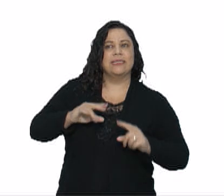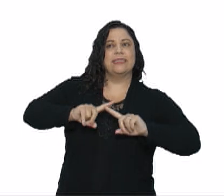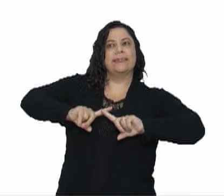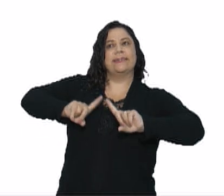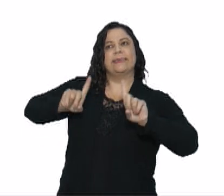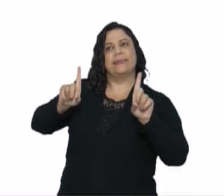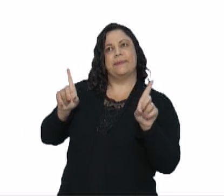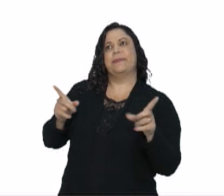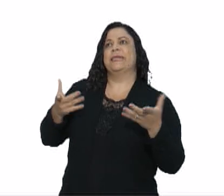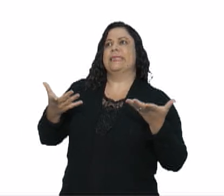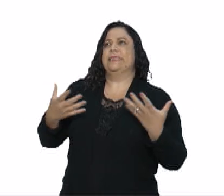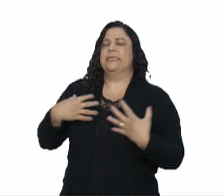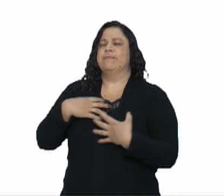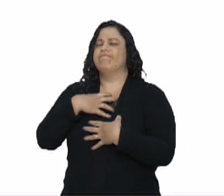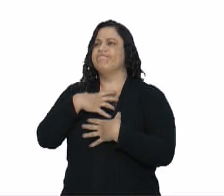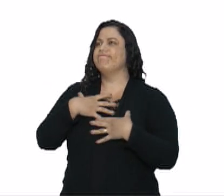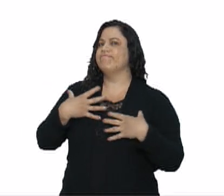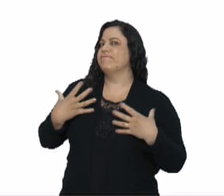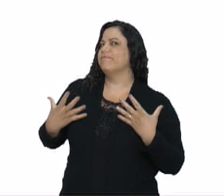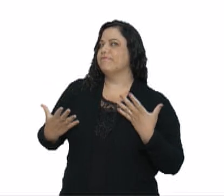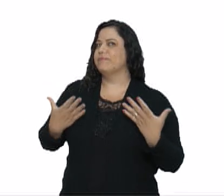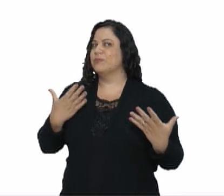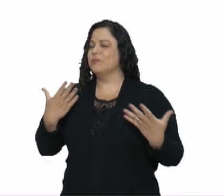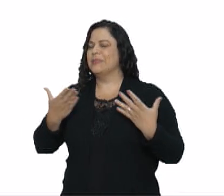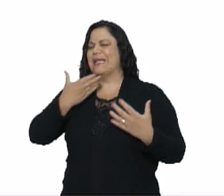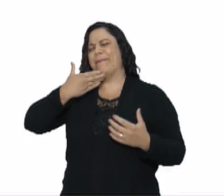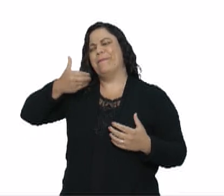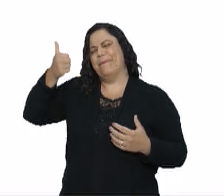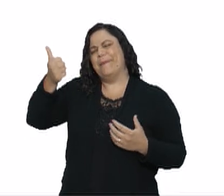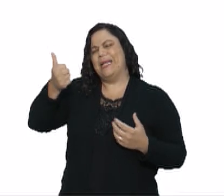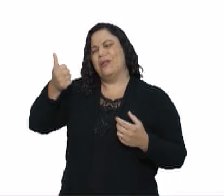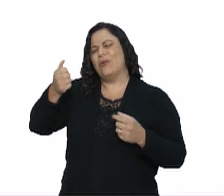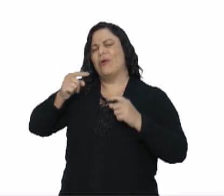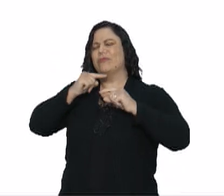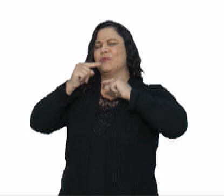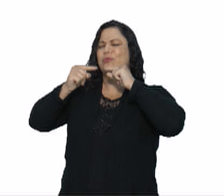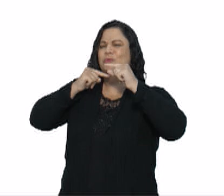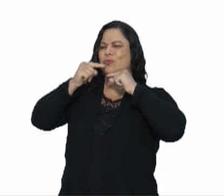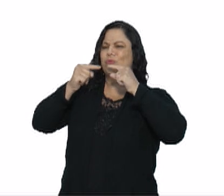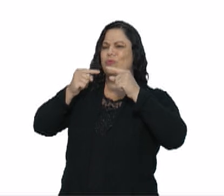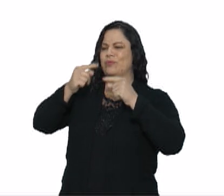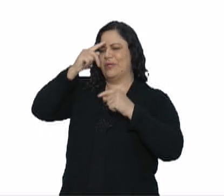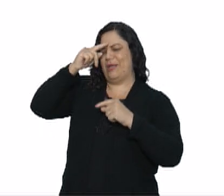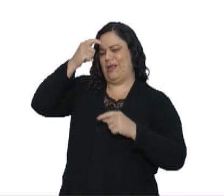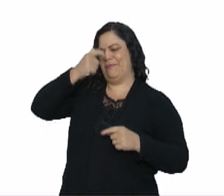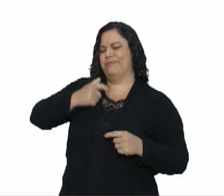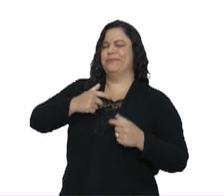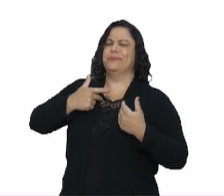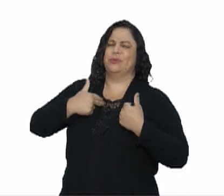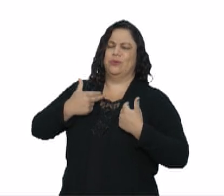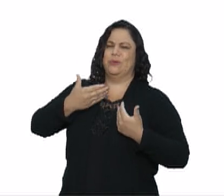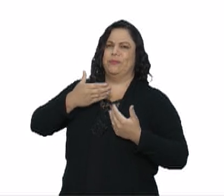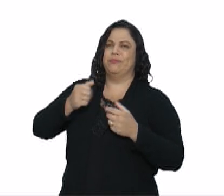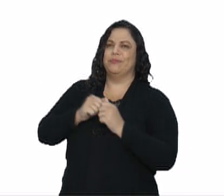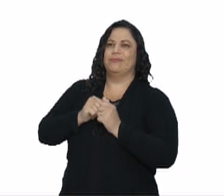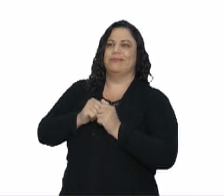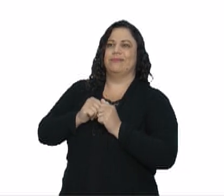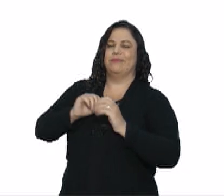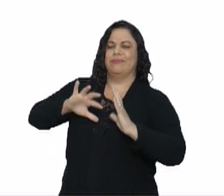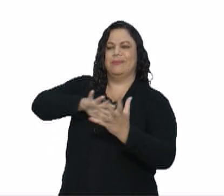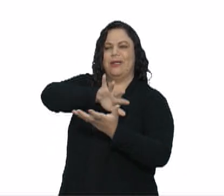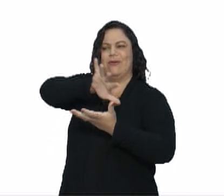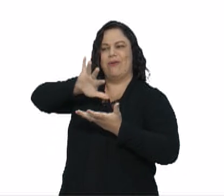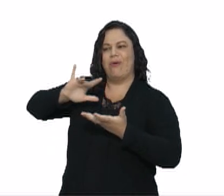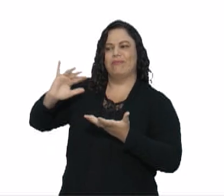quando tivesse algum receio, a melhor cartomante era ele mesmo. Nesse trecho, há um verbo